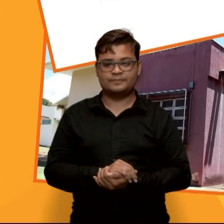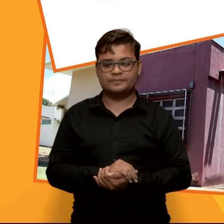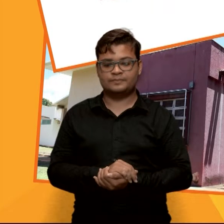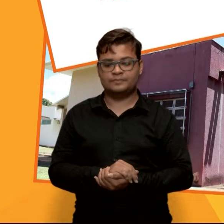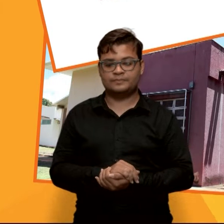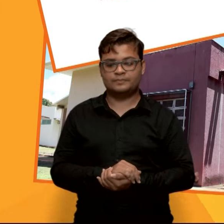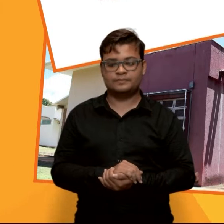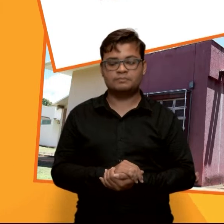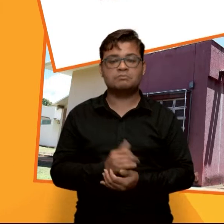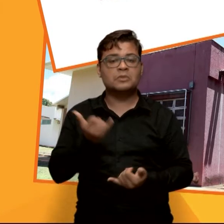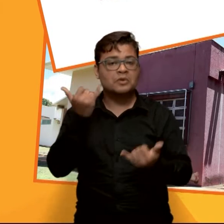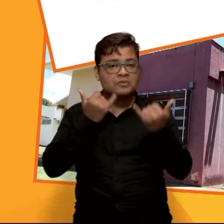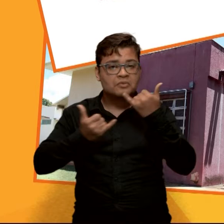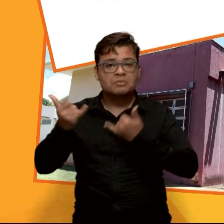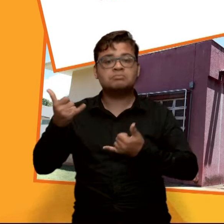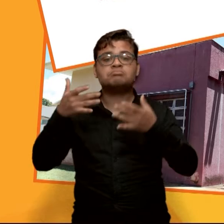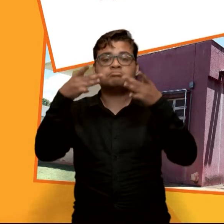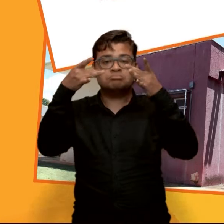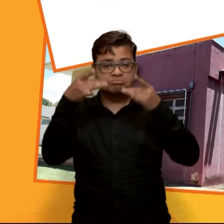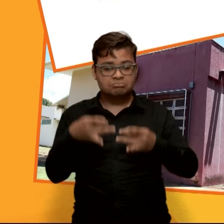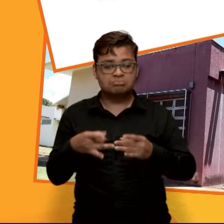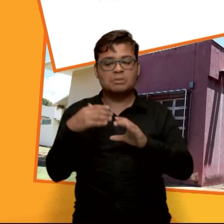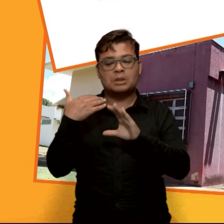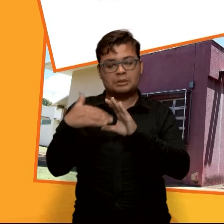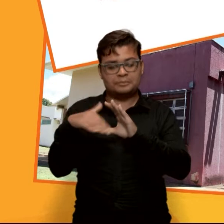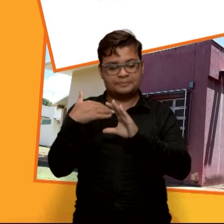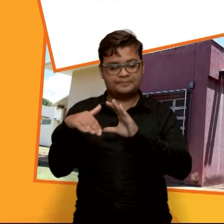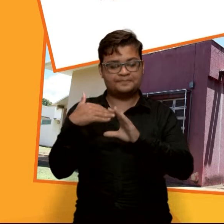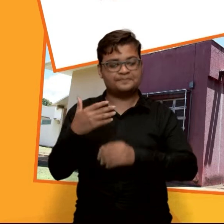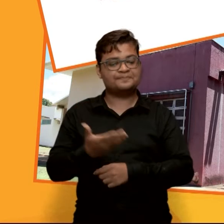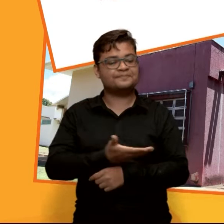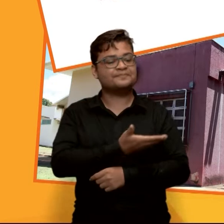Samambaia. Mais informações pelo e-mail